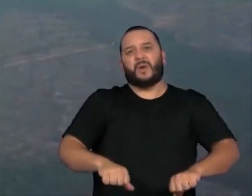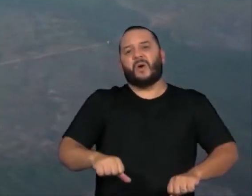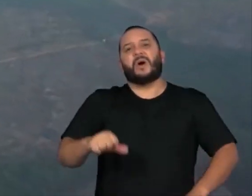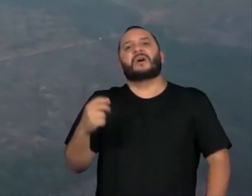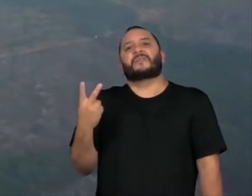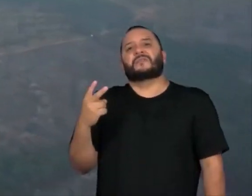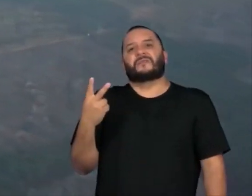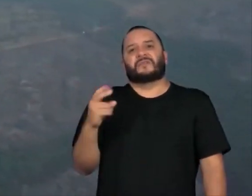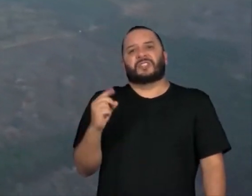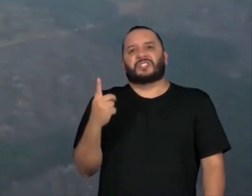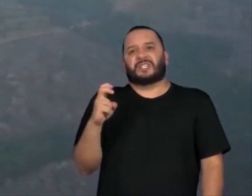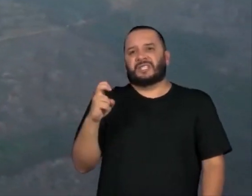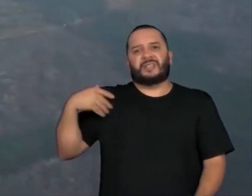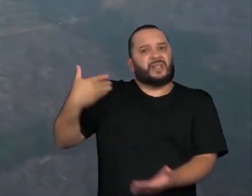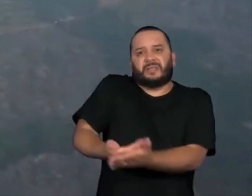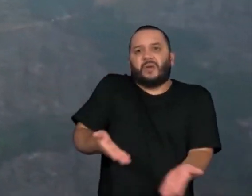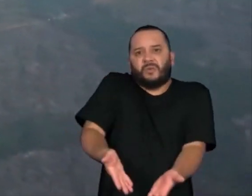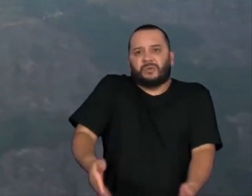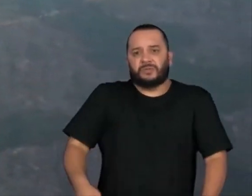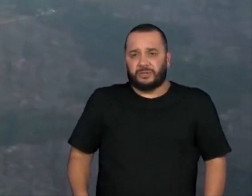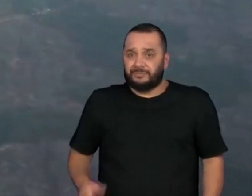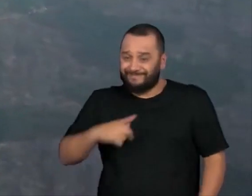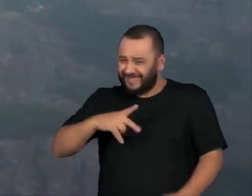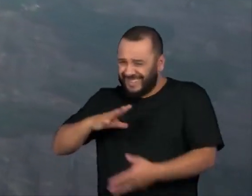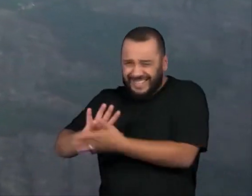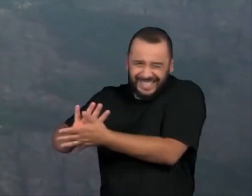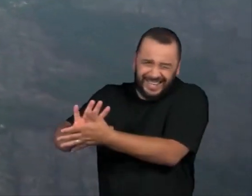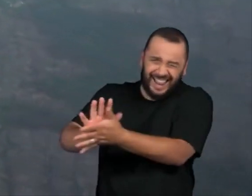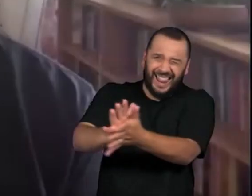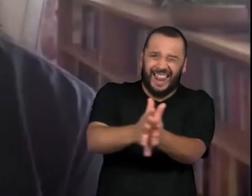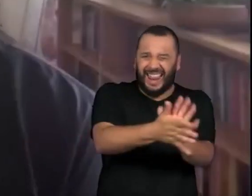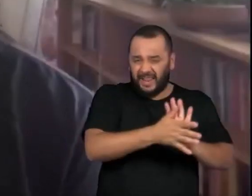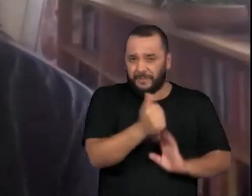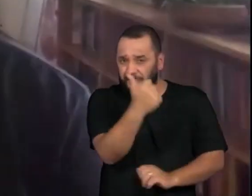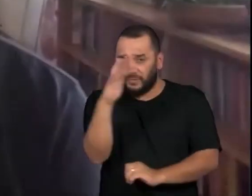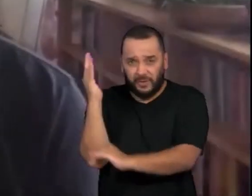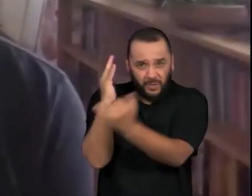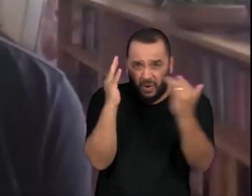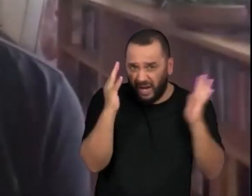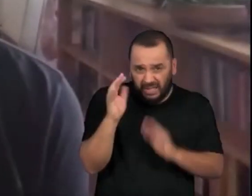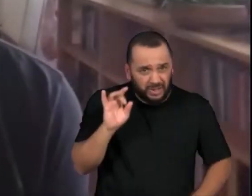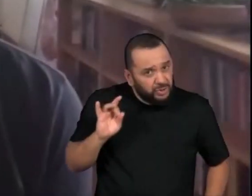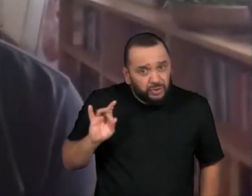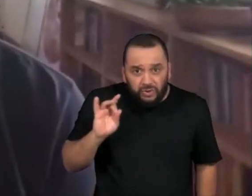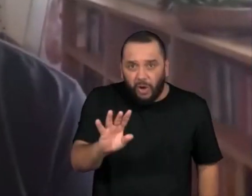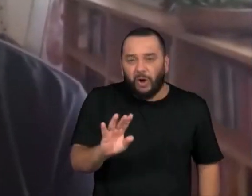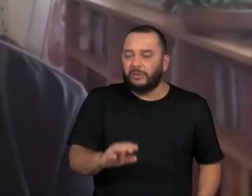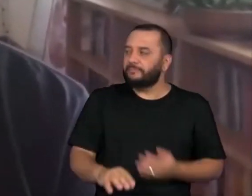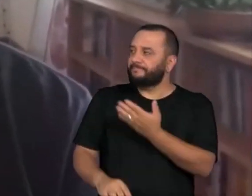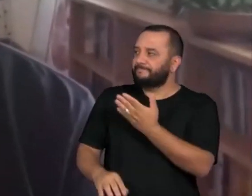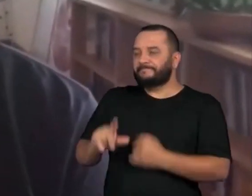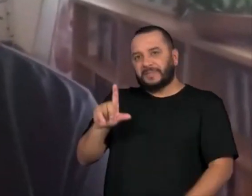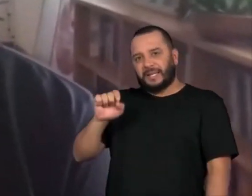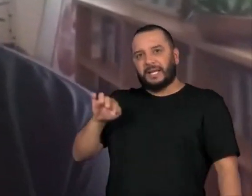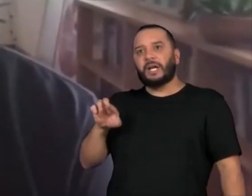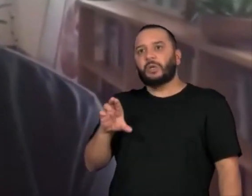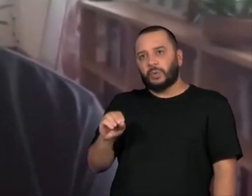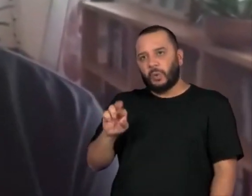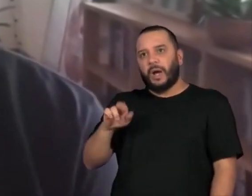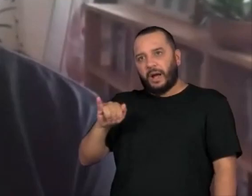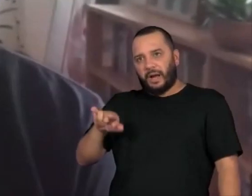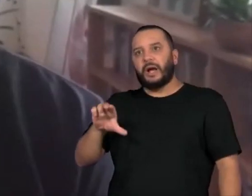A devastação ambiental foi muito além da floresta, segundo Leandro Ramos, diretor de campanhas